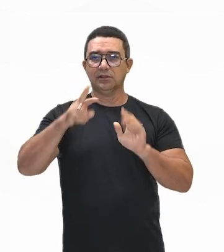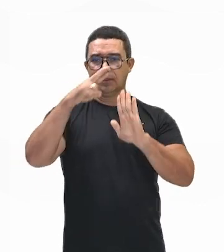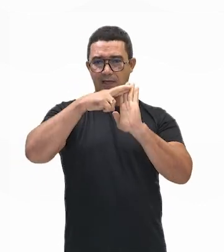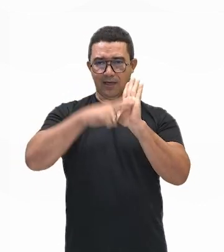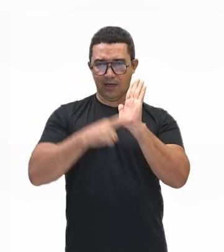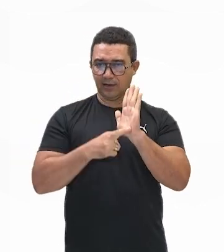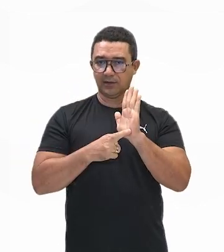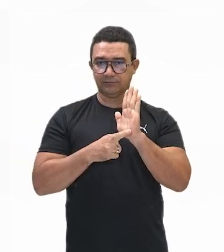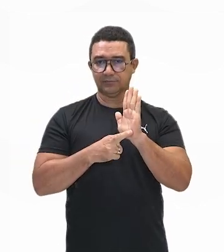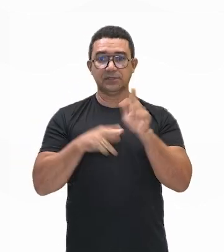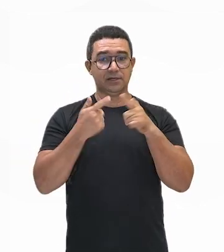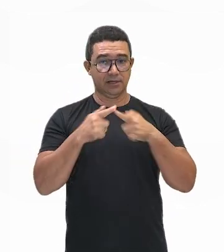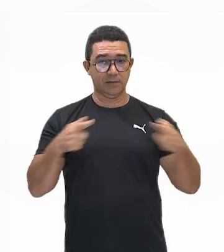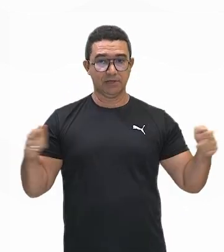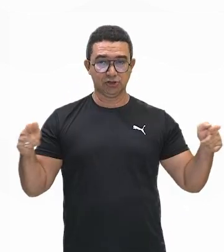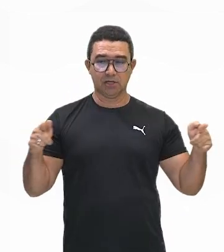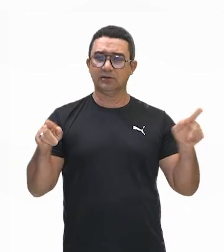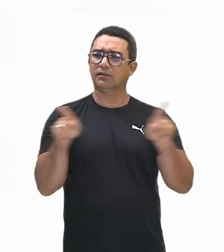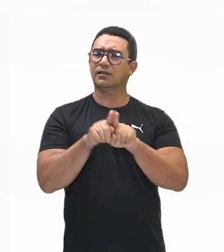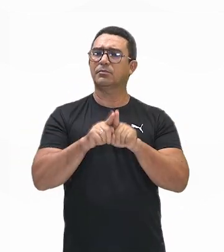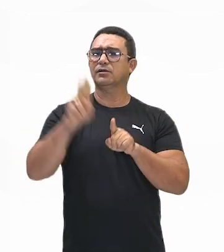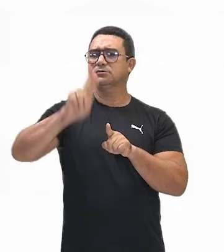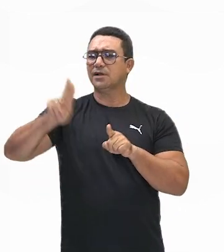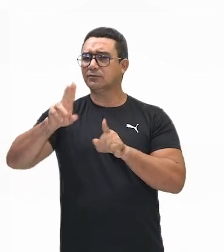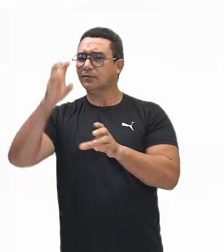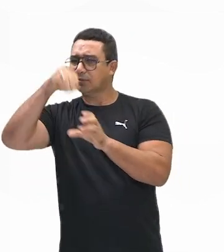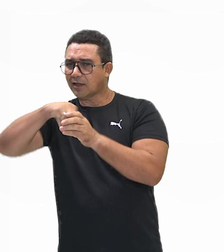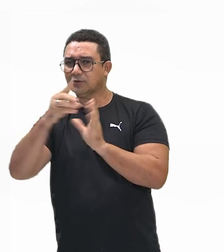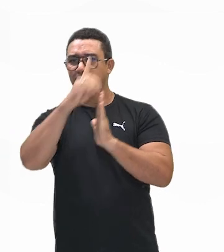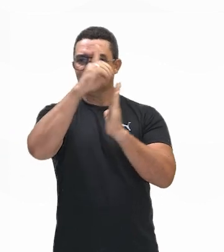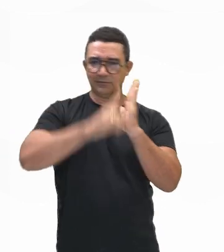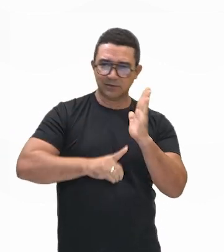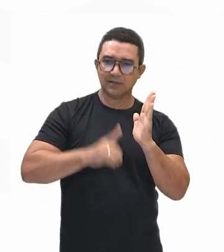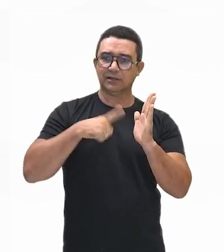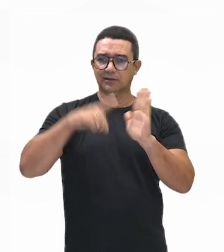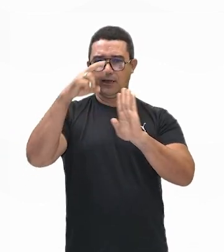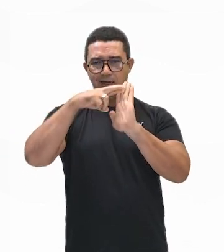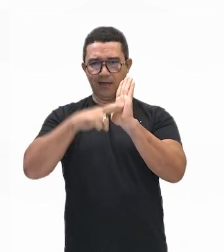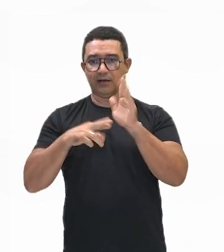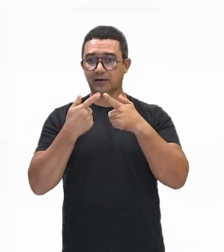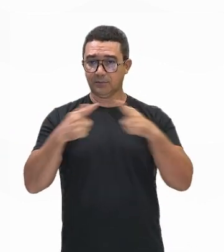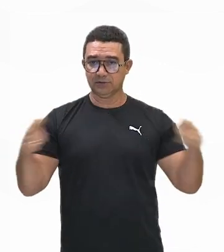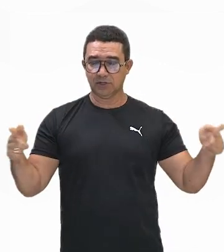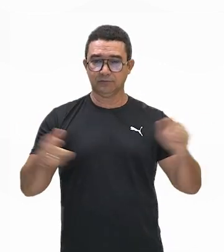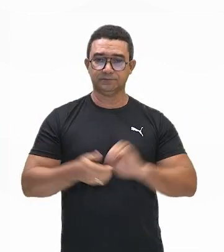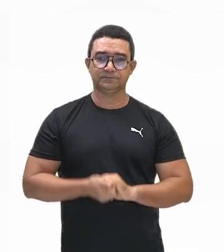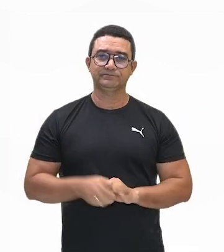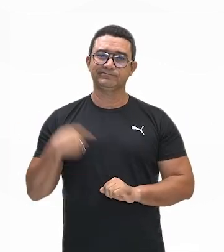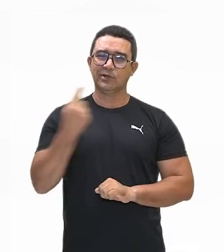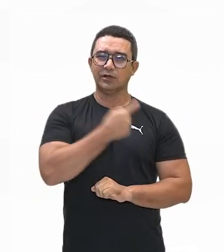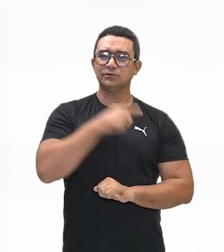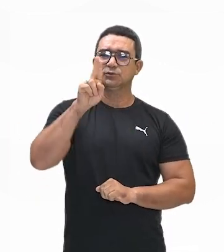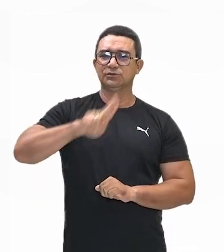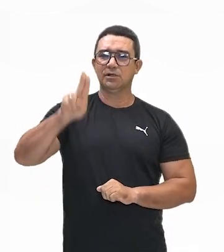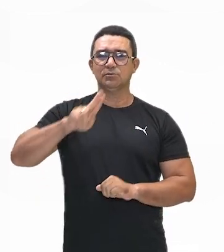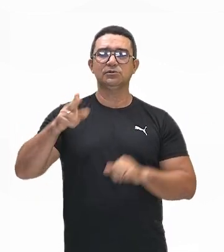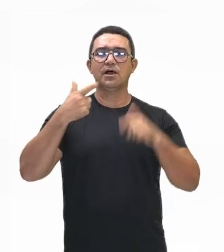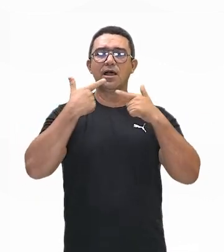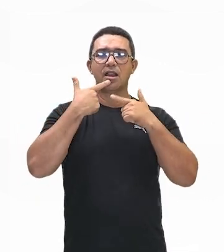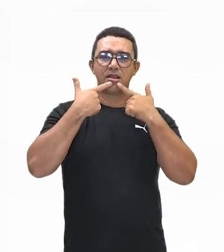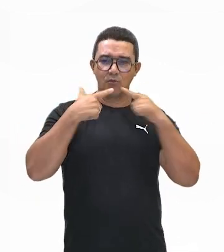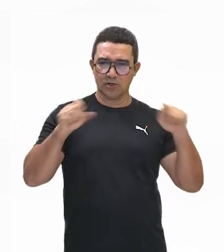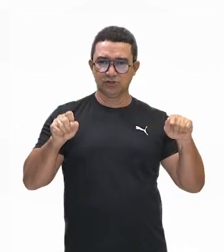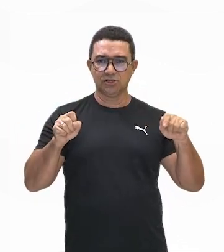e ela está presente nos dicionários, tá? E contém ali todas as regras gramaticais. Quando utilizamos a linguagem formal,